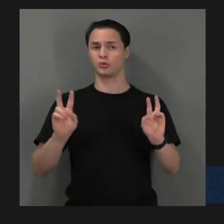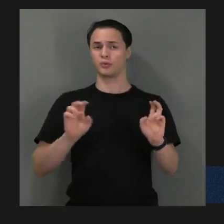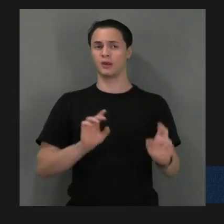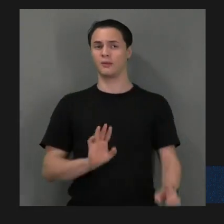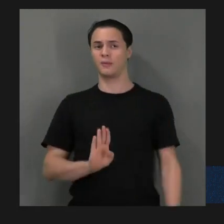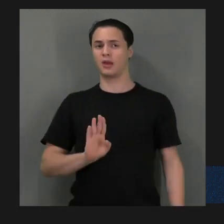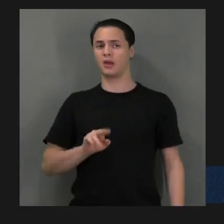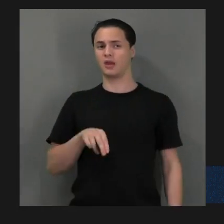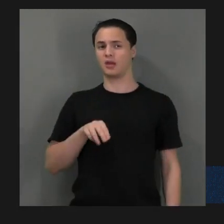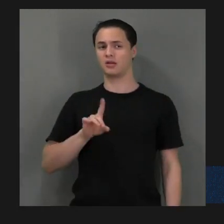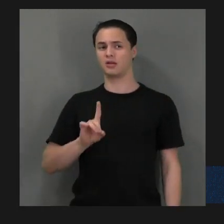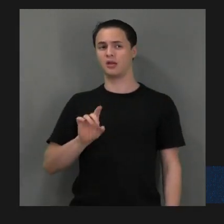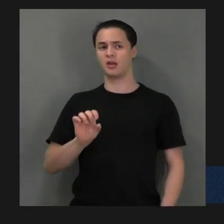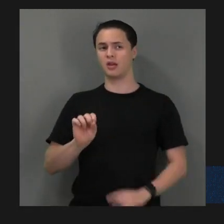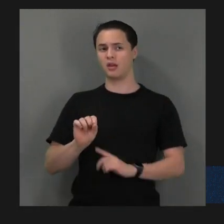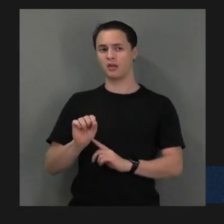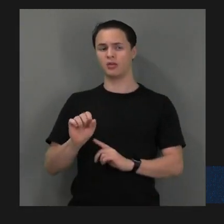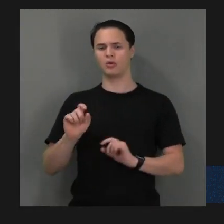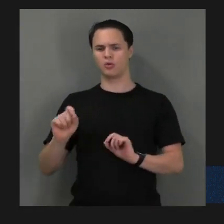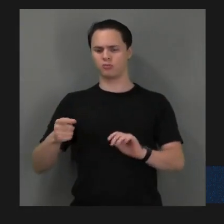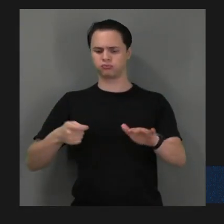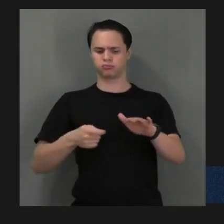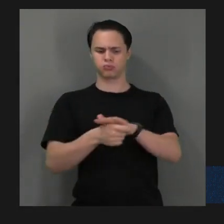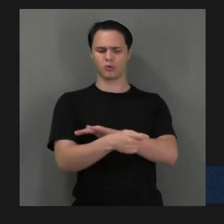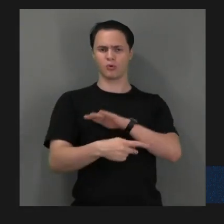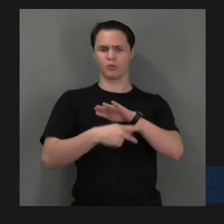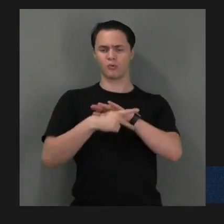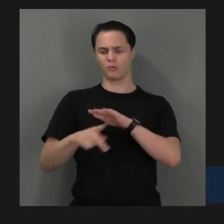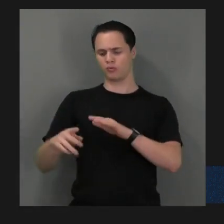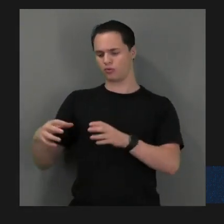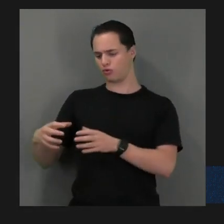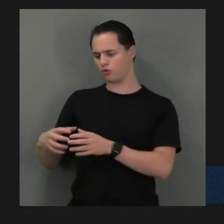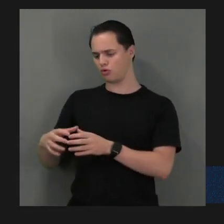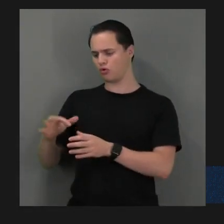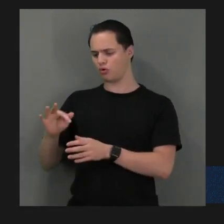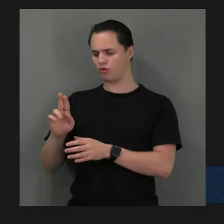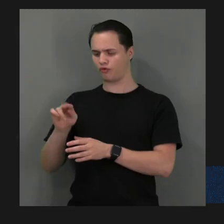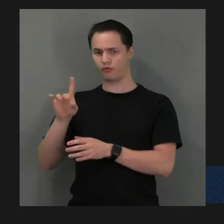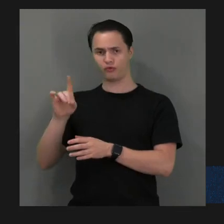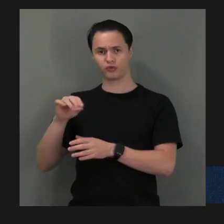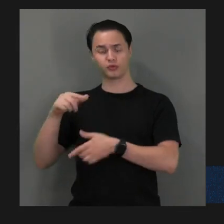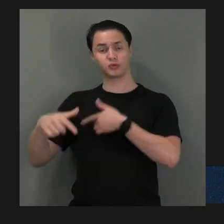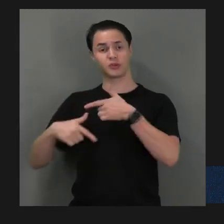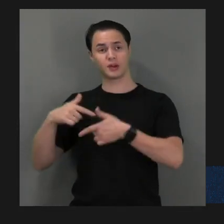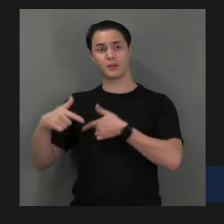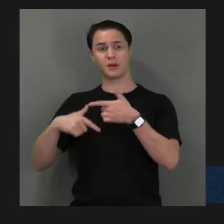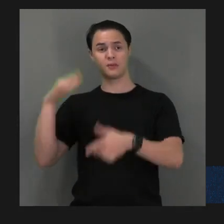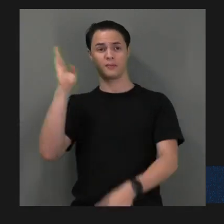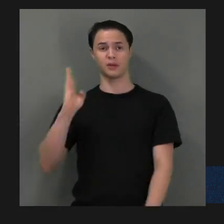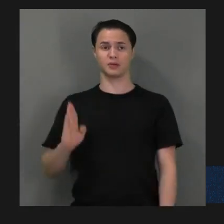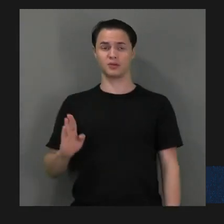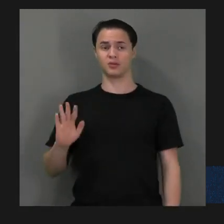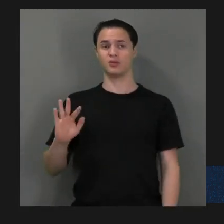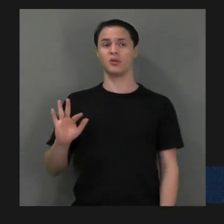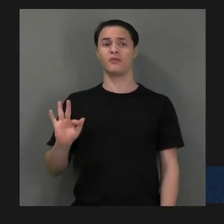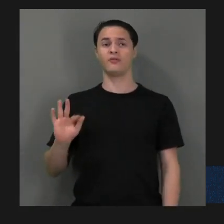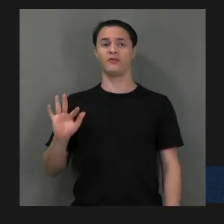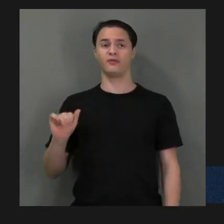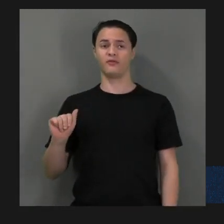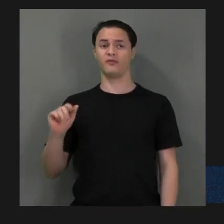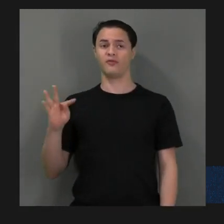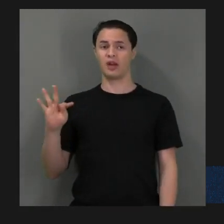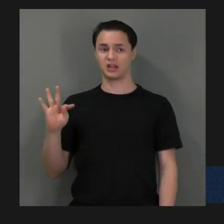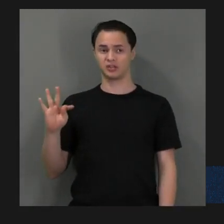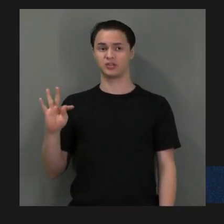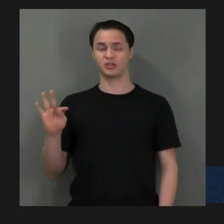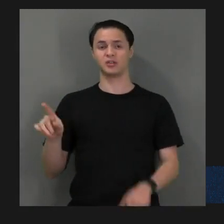é que administra recursos provenientes do Fundo de Amparo dos Trabalhadores Brasileiros, senhor presidente, e do próprio